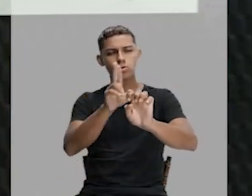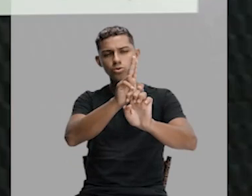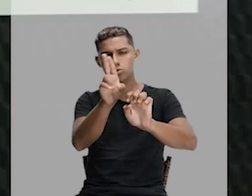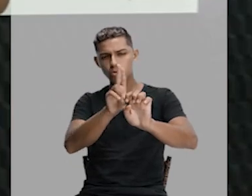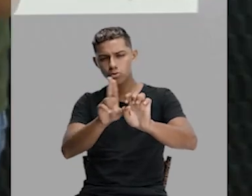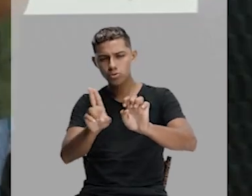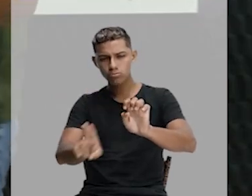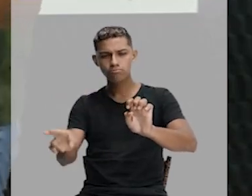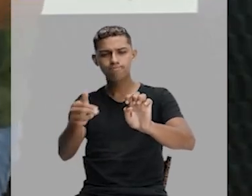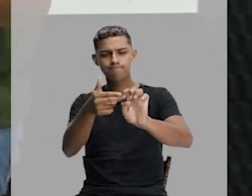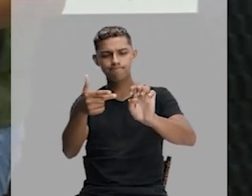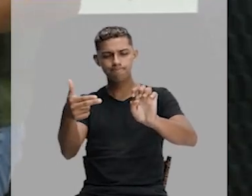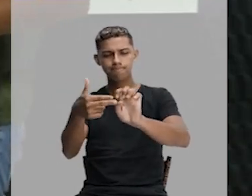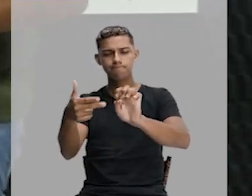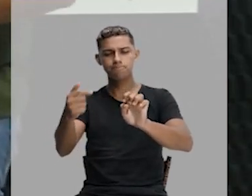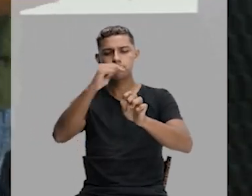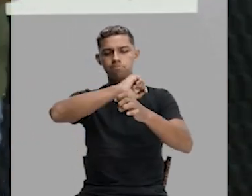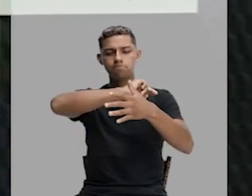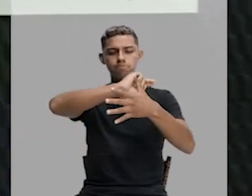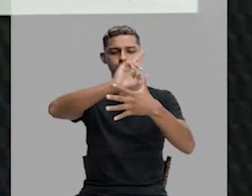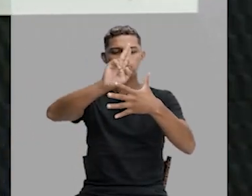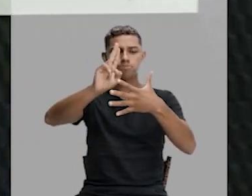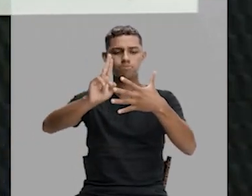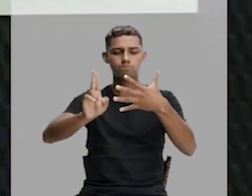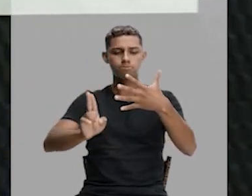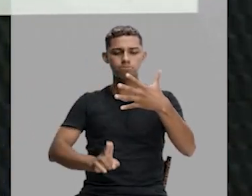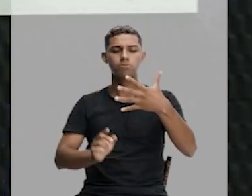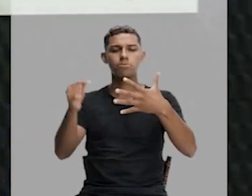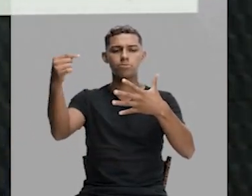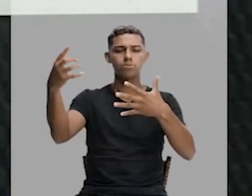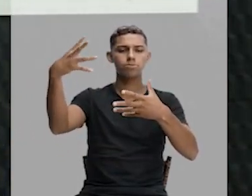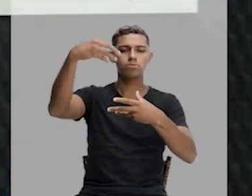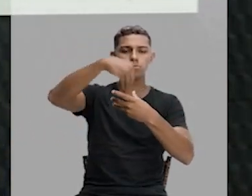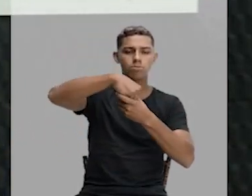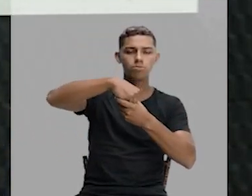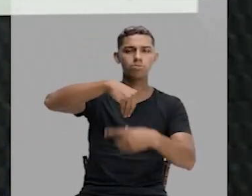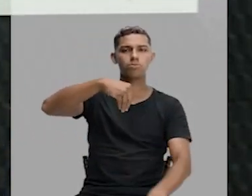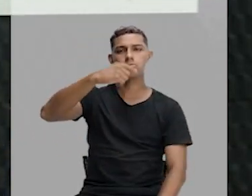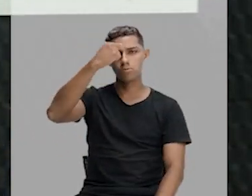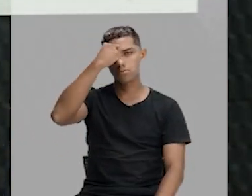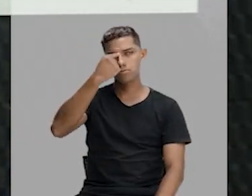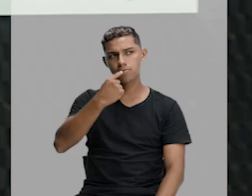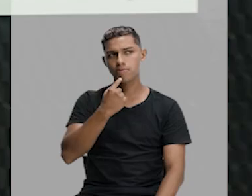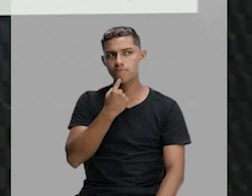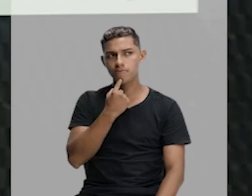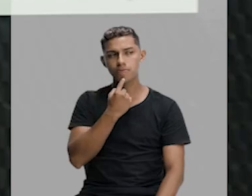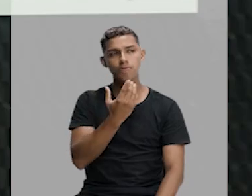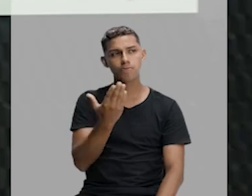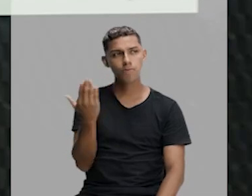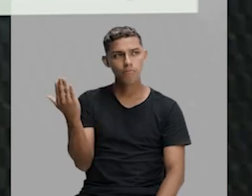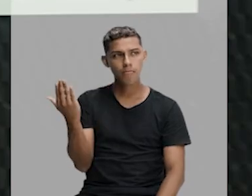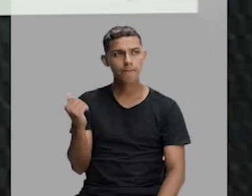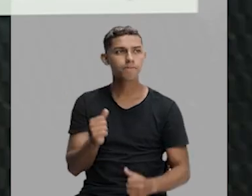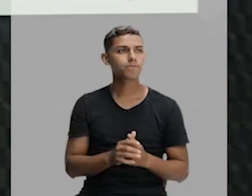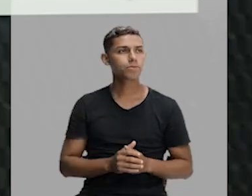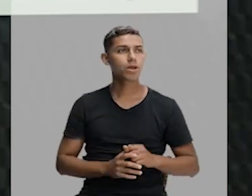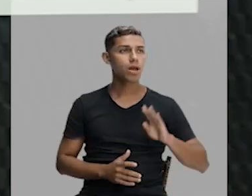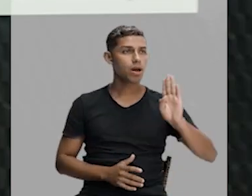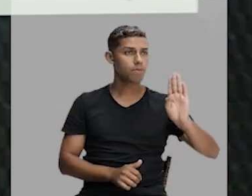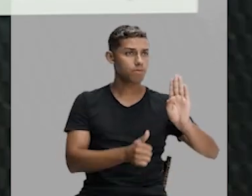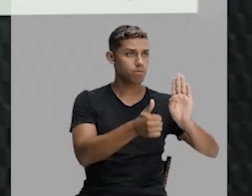tá? Os elementos que compõem essa figura, certo? Então veja bem, esses pontos B1,